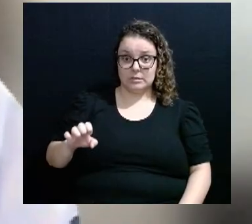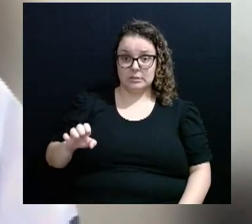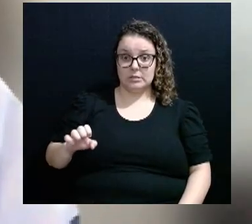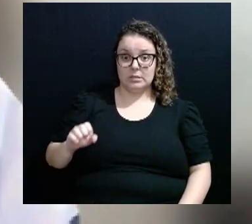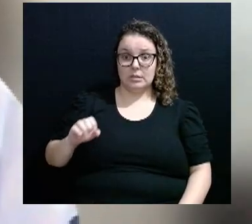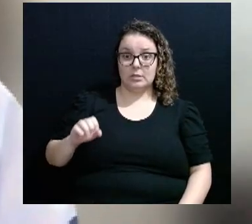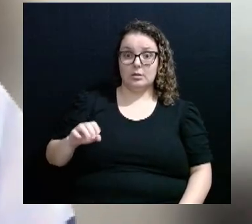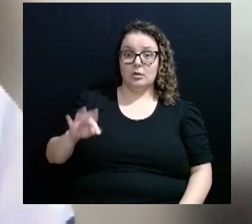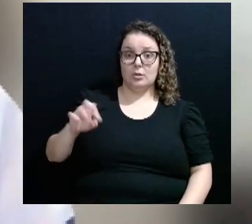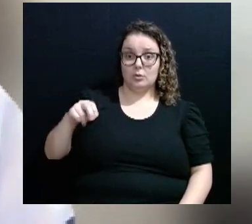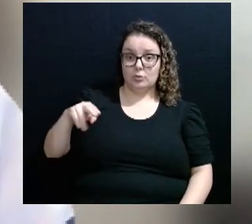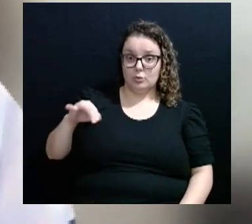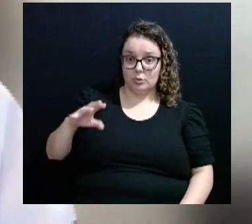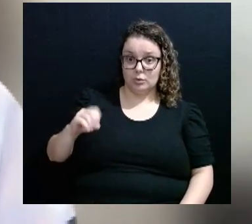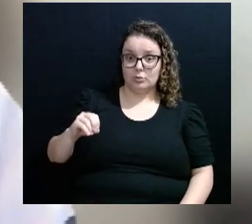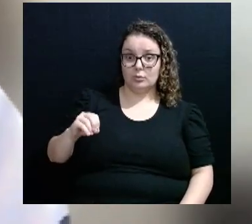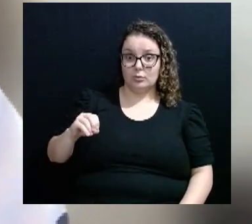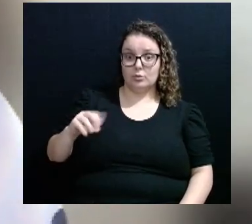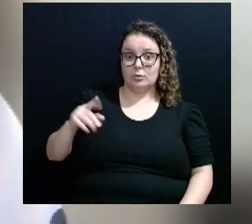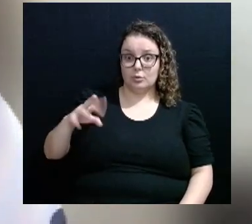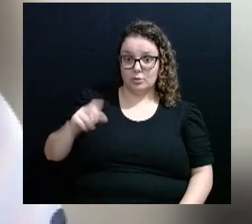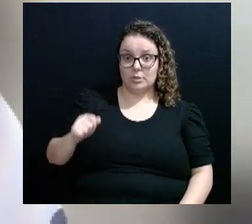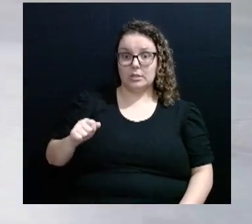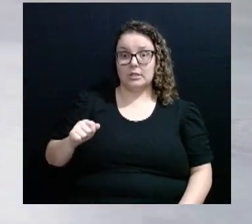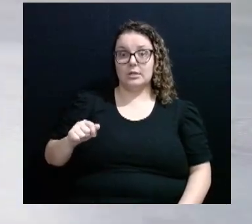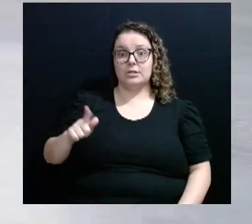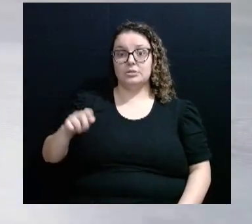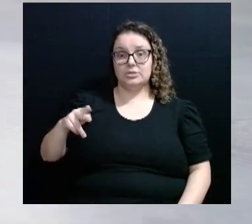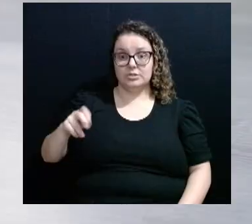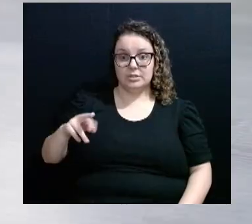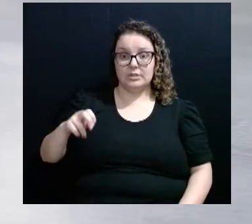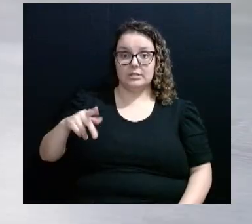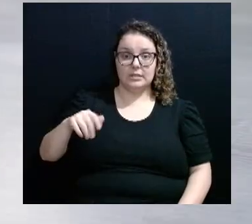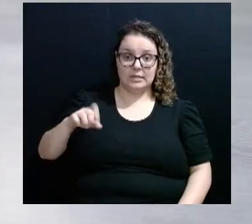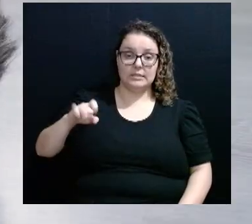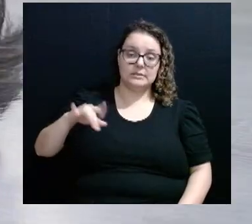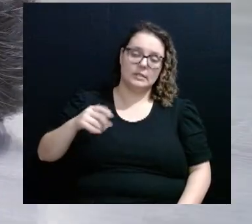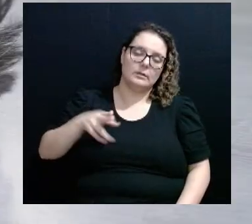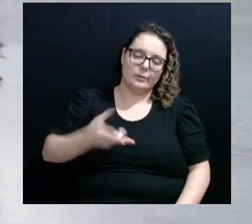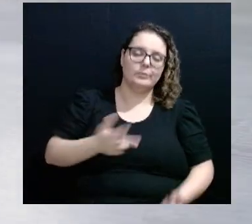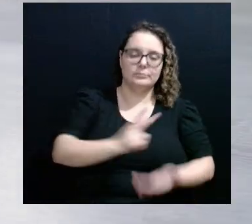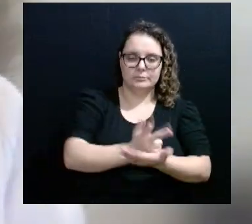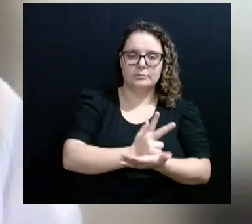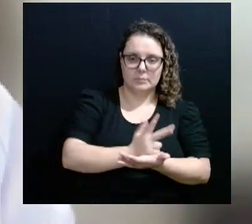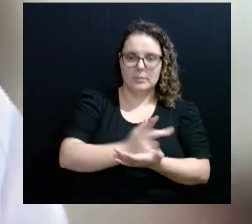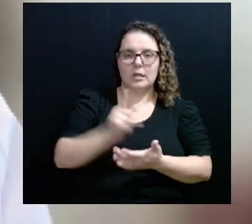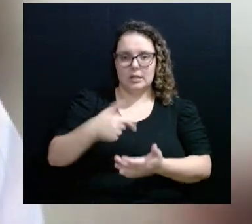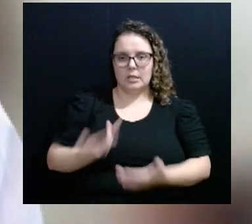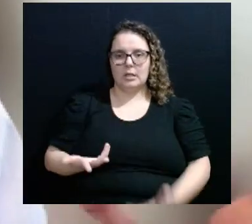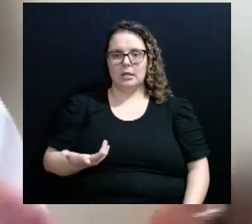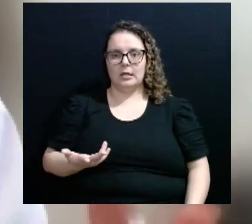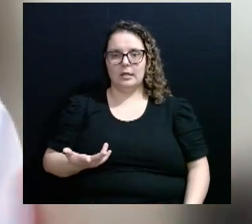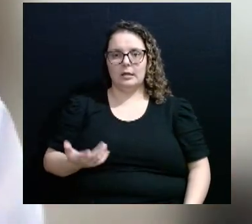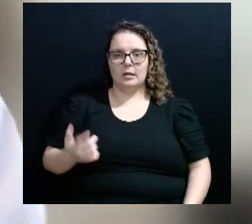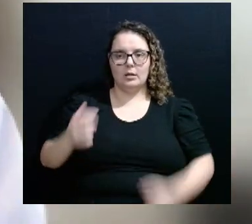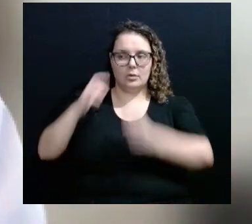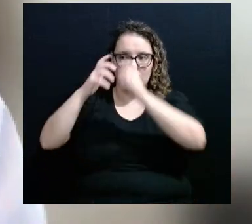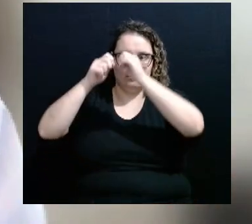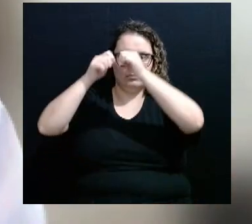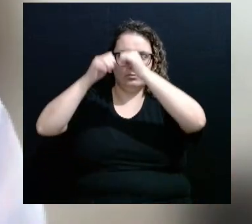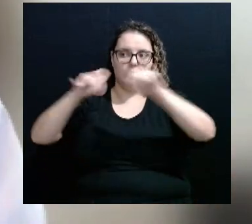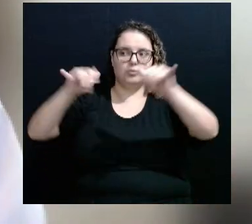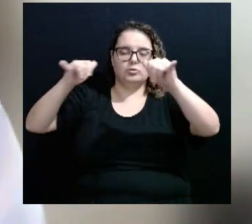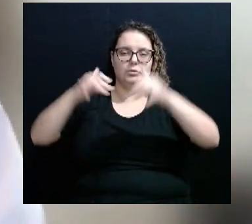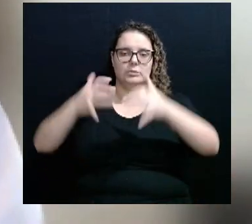gente chama uma crise tônico-clônica generalizada ou uma convulsão. Então, é uma descarga normal